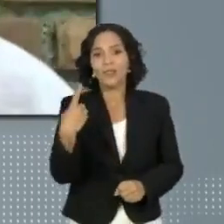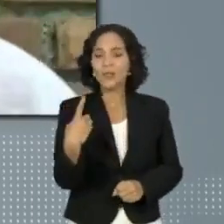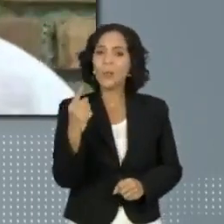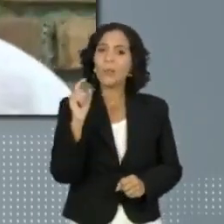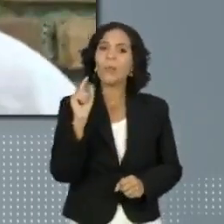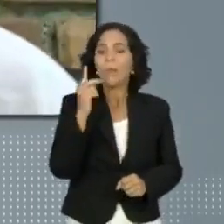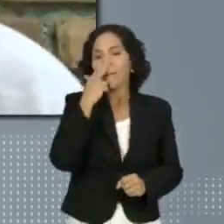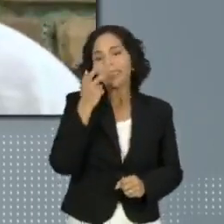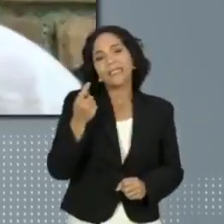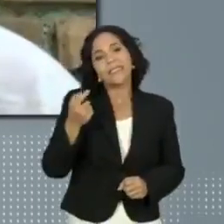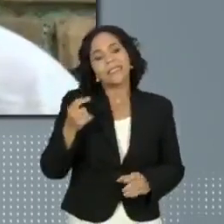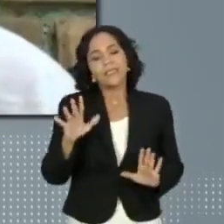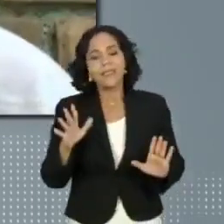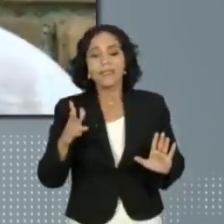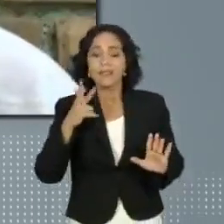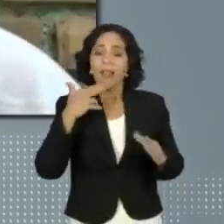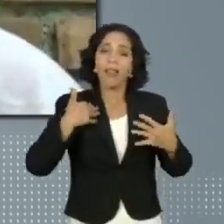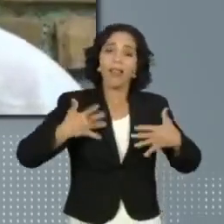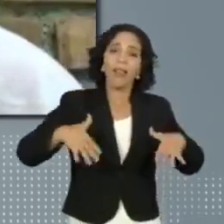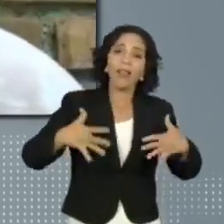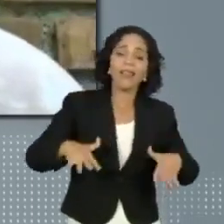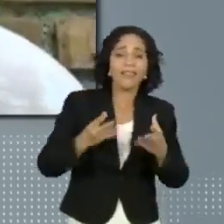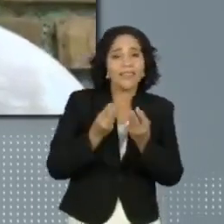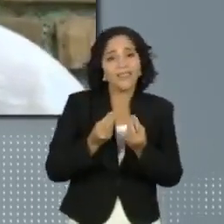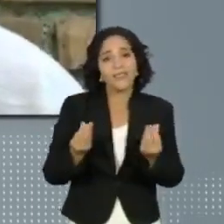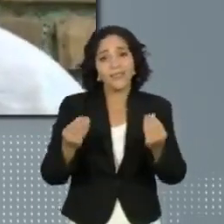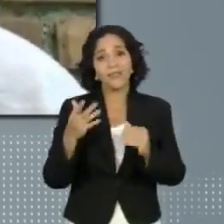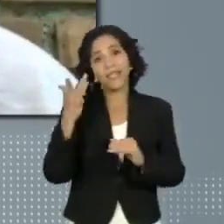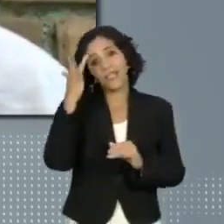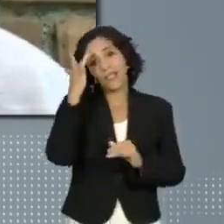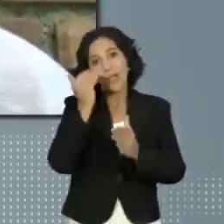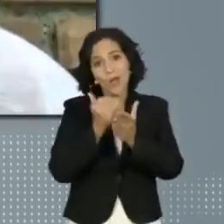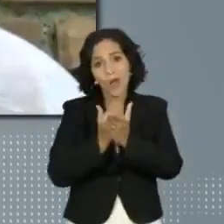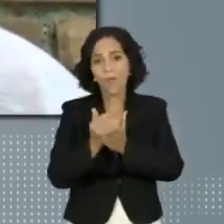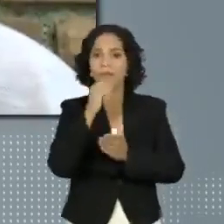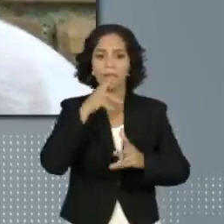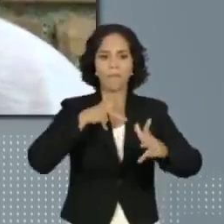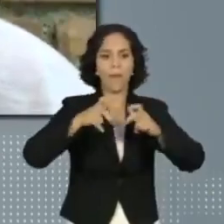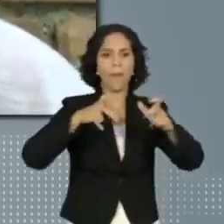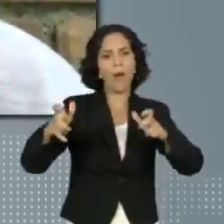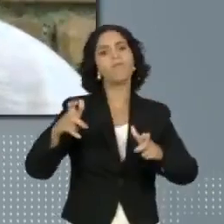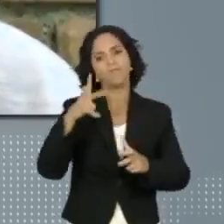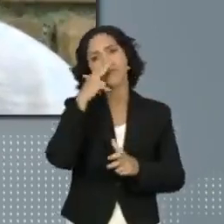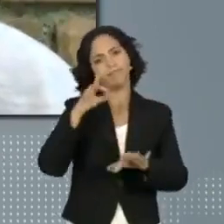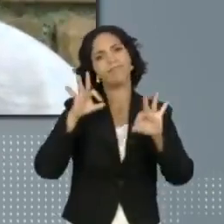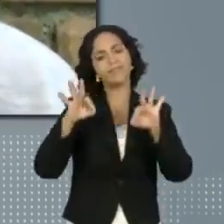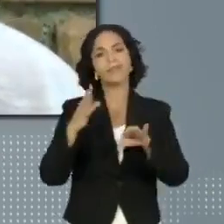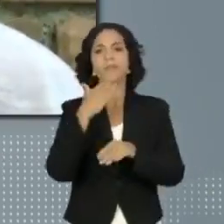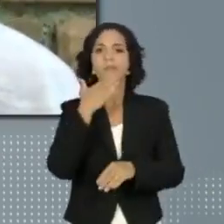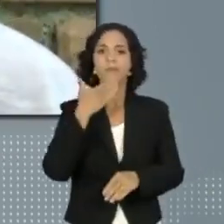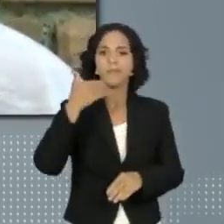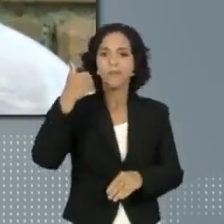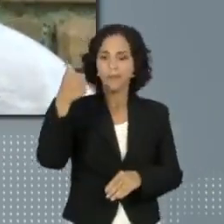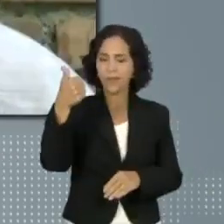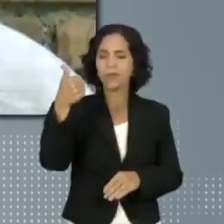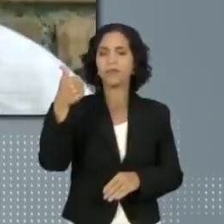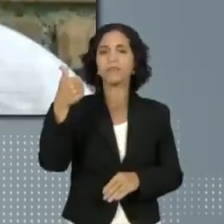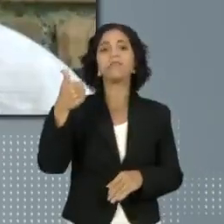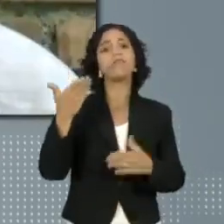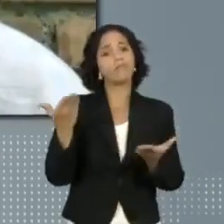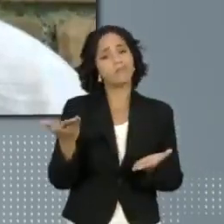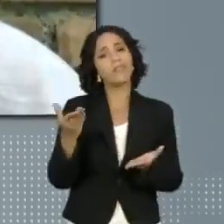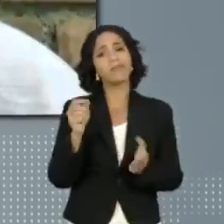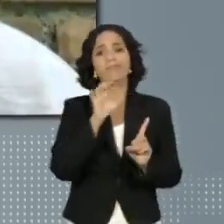pouco debilitada. Imagino que o ano começa de verdade depois das vacinas e isso,